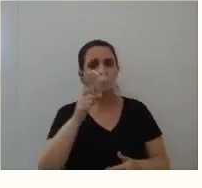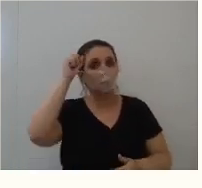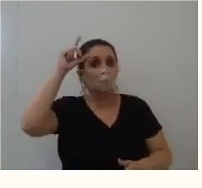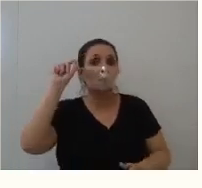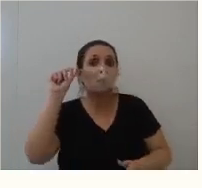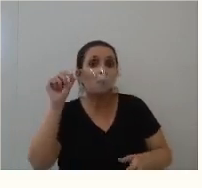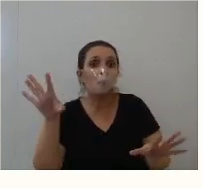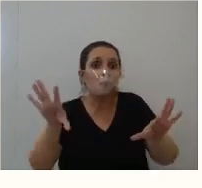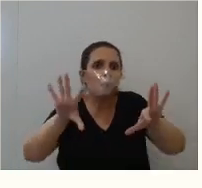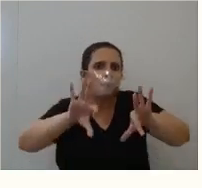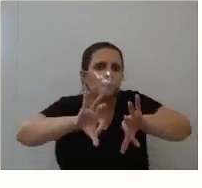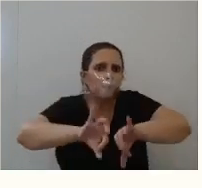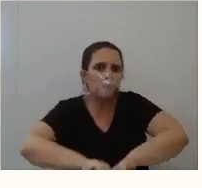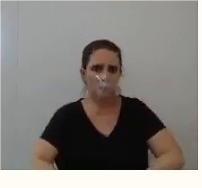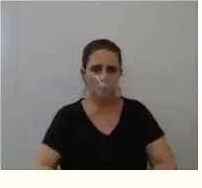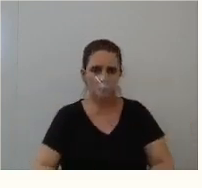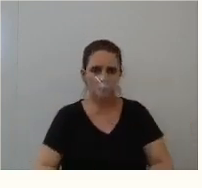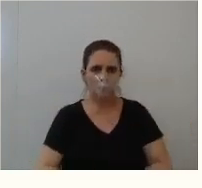de